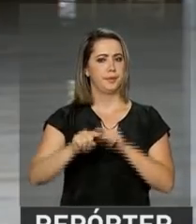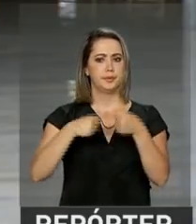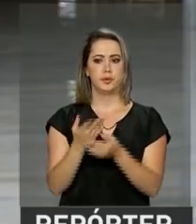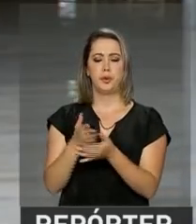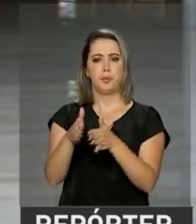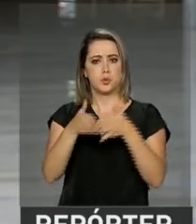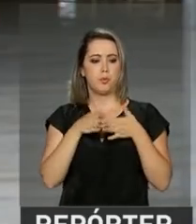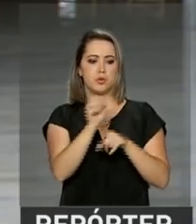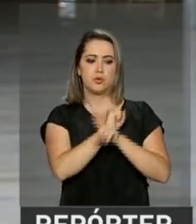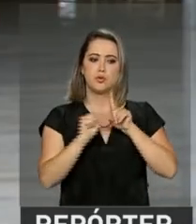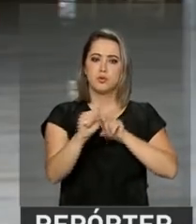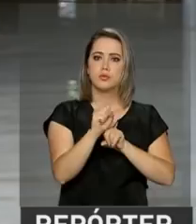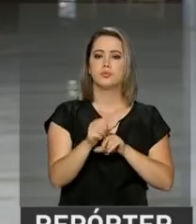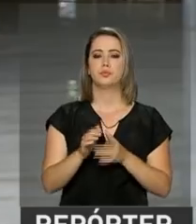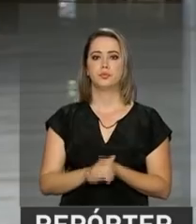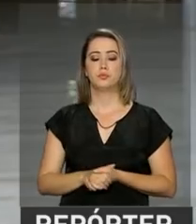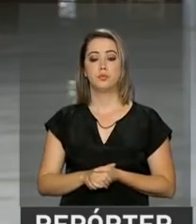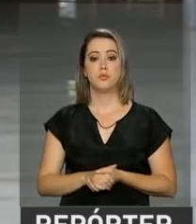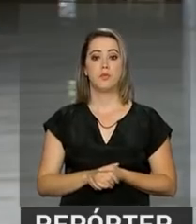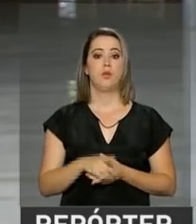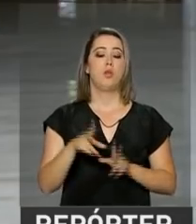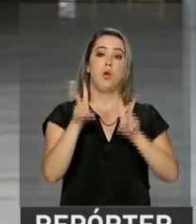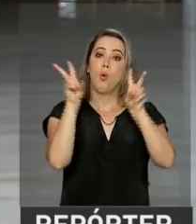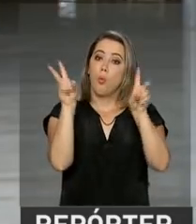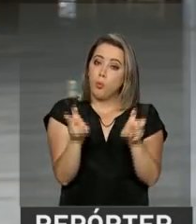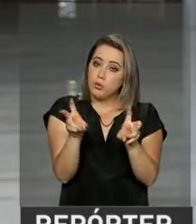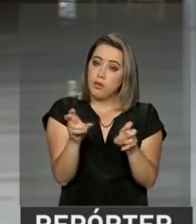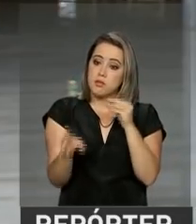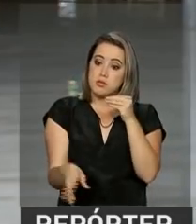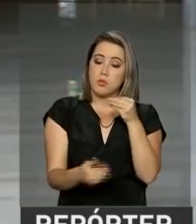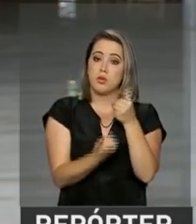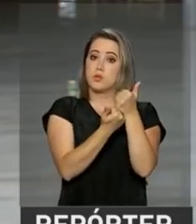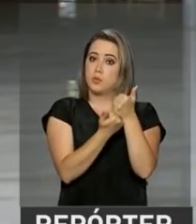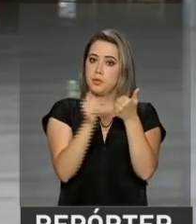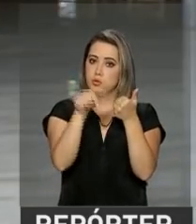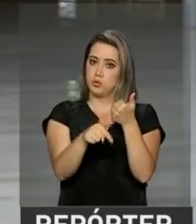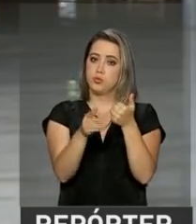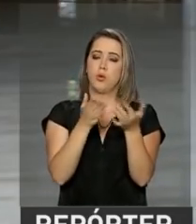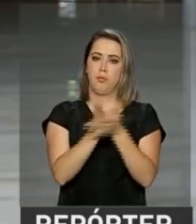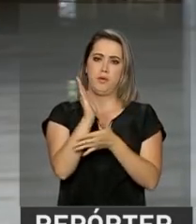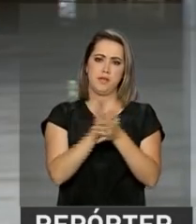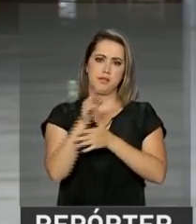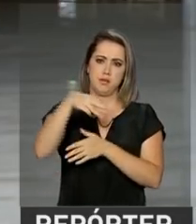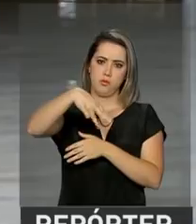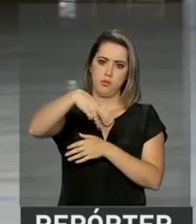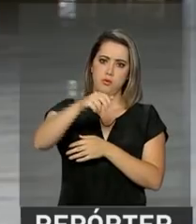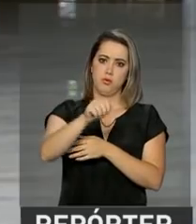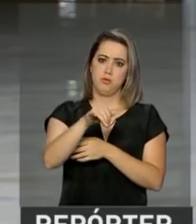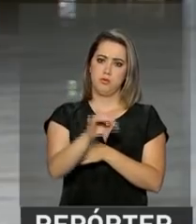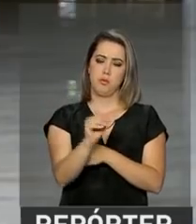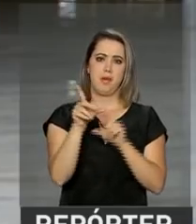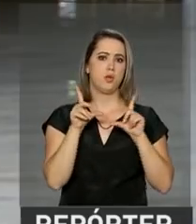de apelos feitos pela própria pasta. Em texto substitutivo aprovado em maio, uma emenda